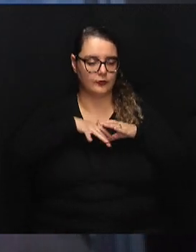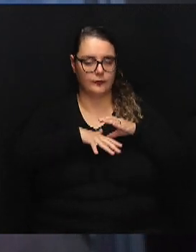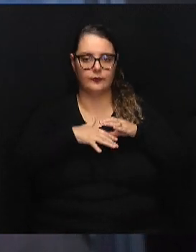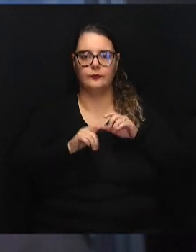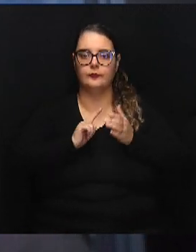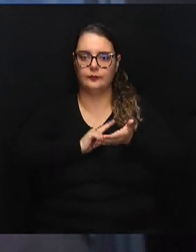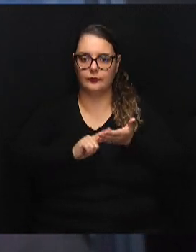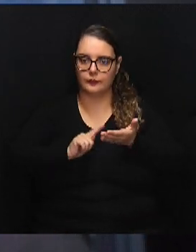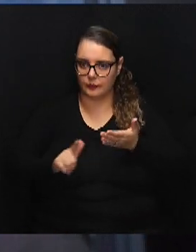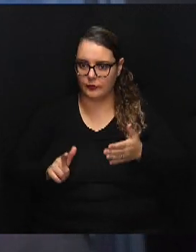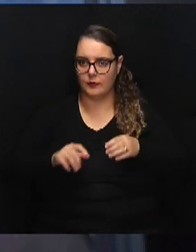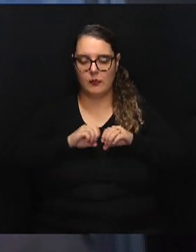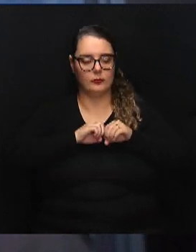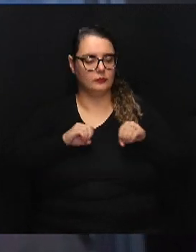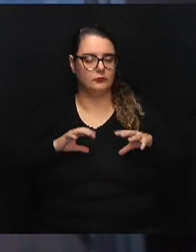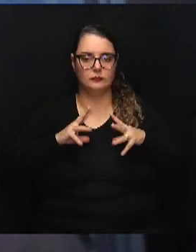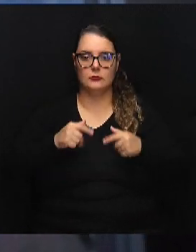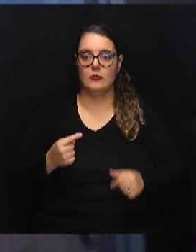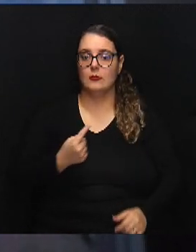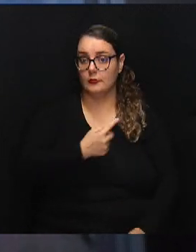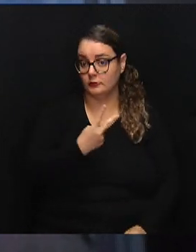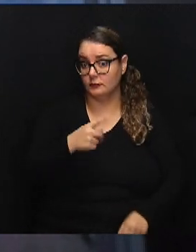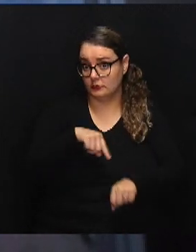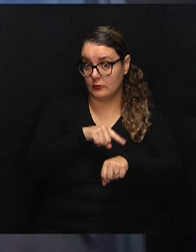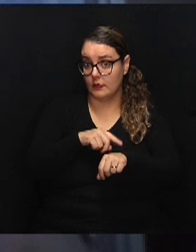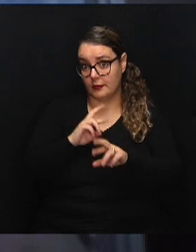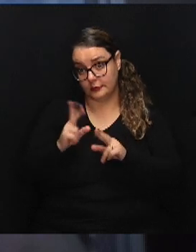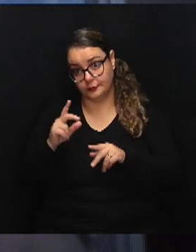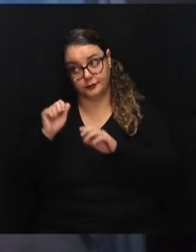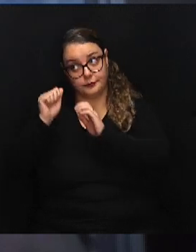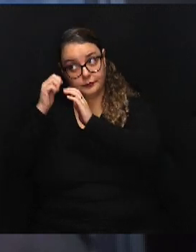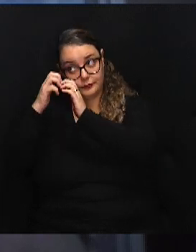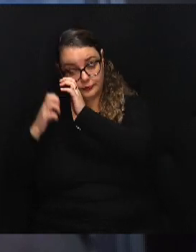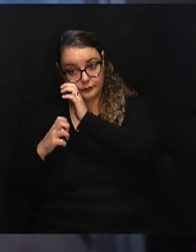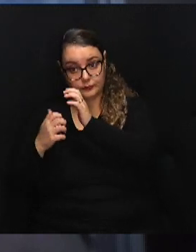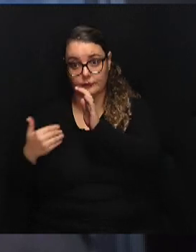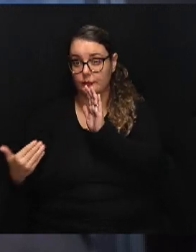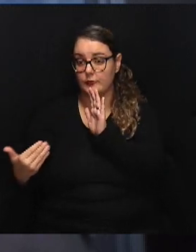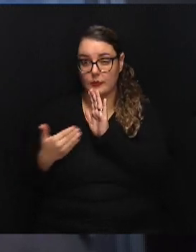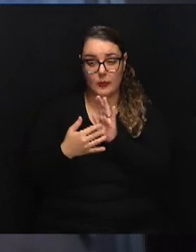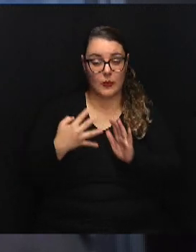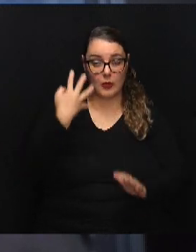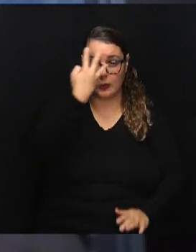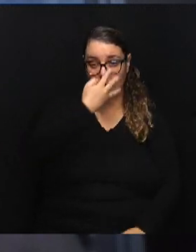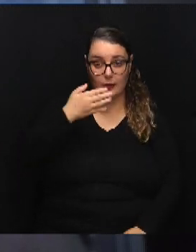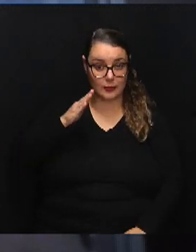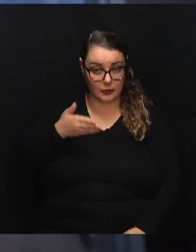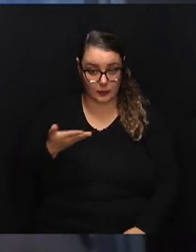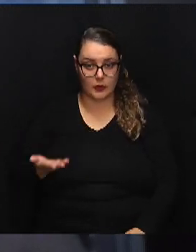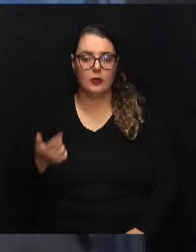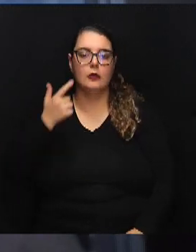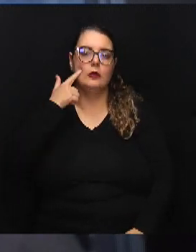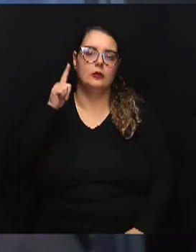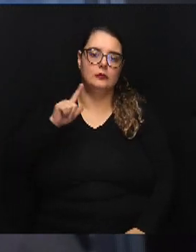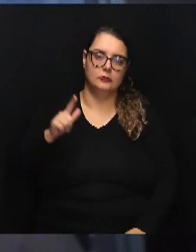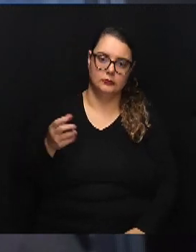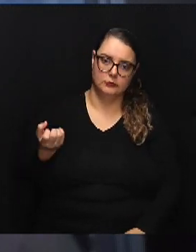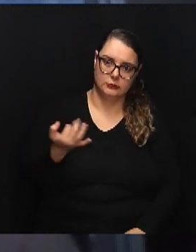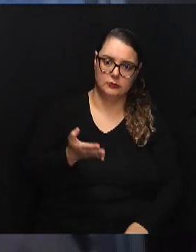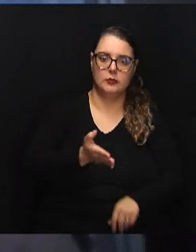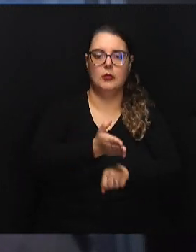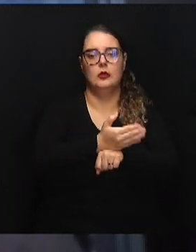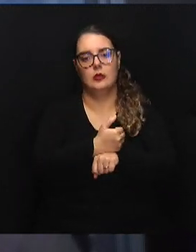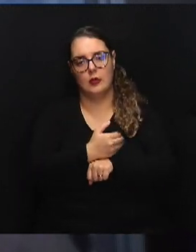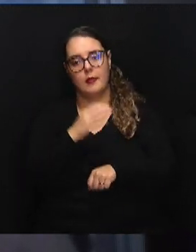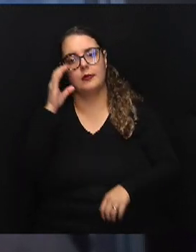vaso para todos até 12 horas, ao contrário do AVC, que é no máximo 4 horas e meia, né? Claro que quanto mais precoce,